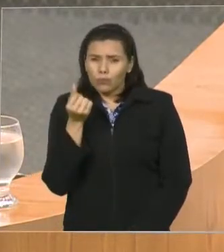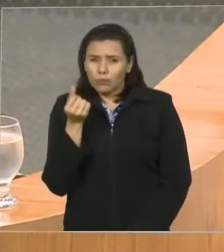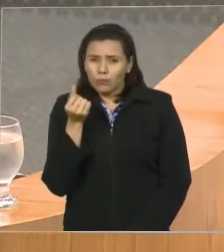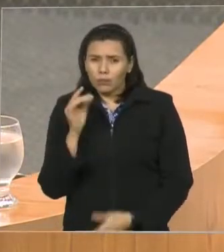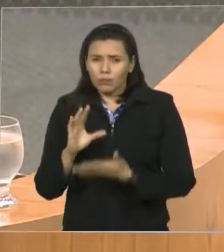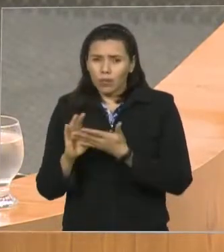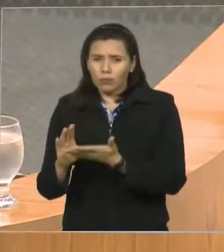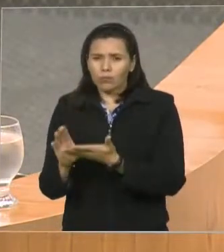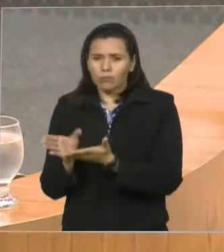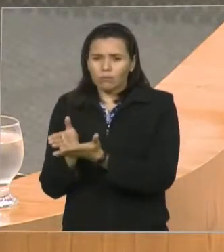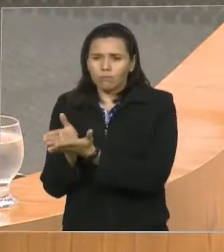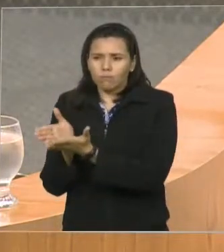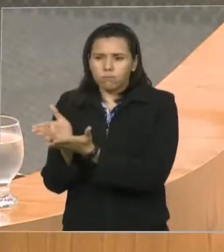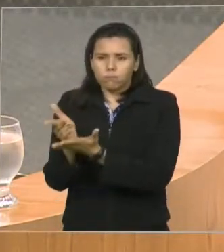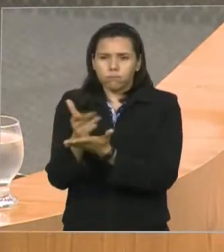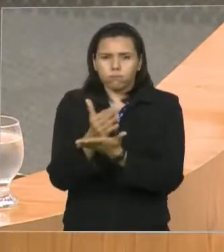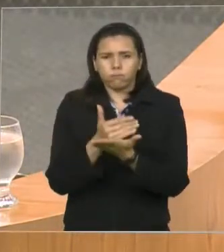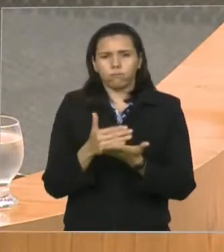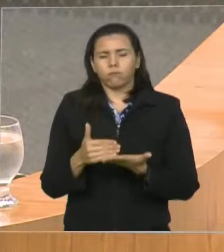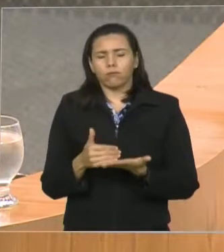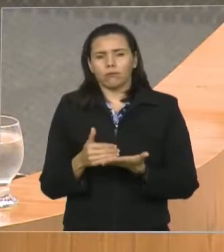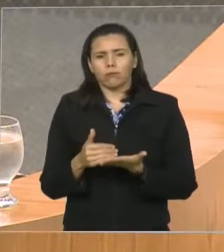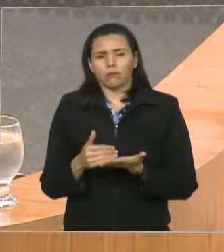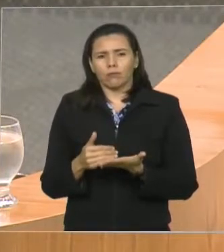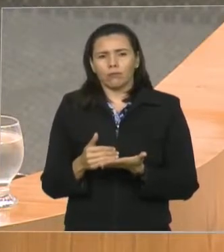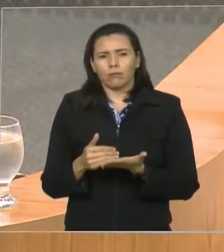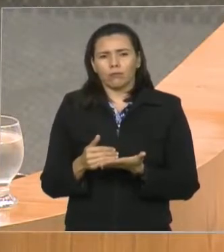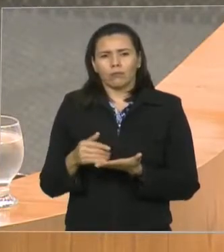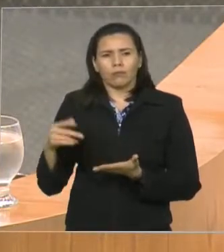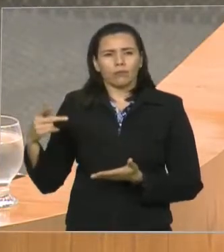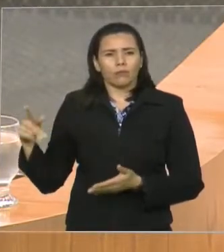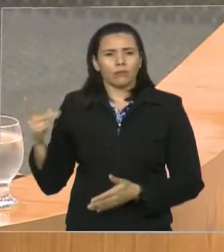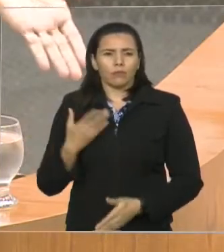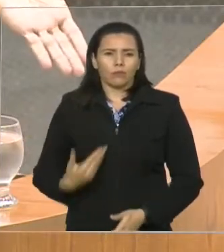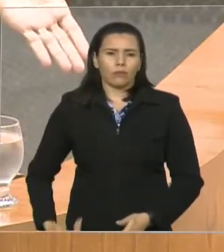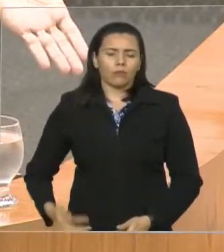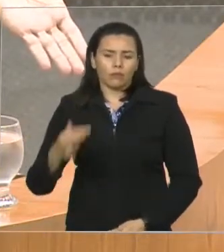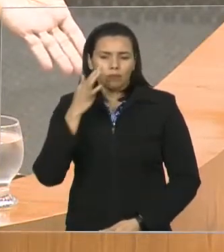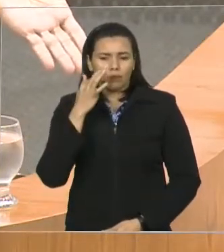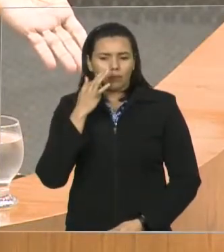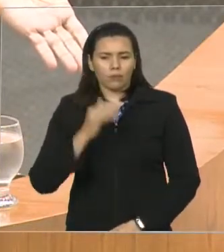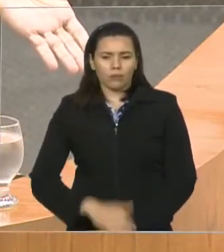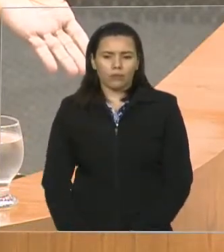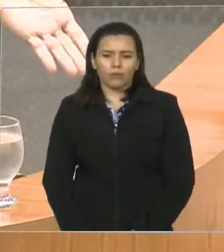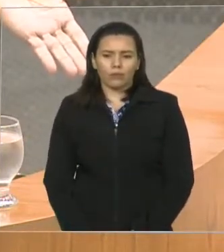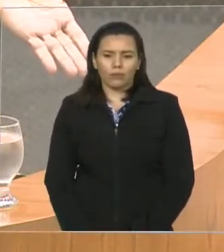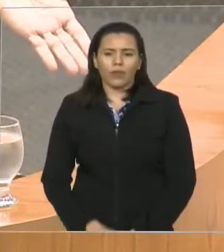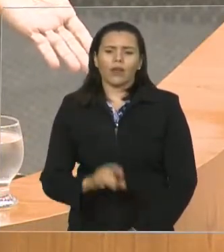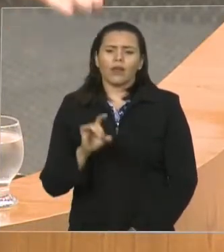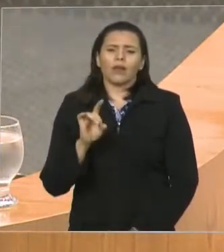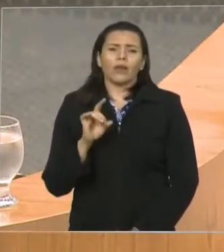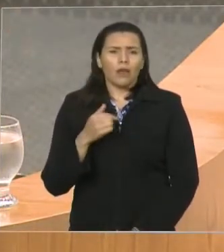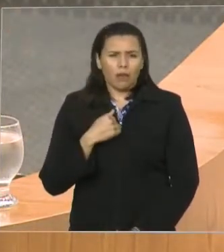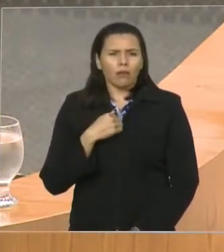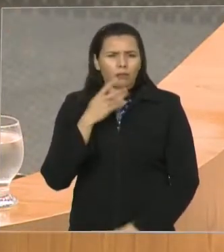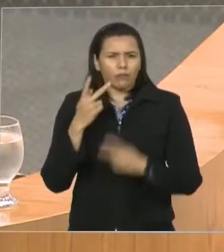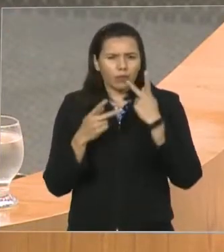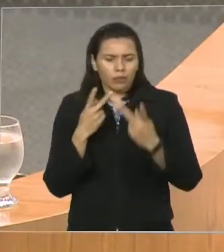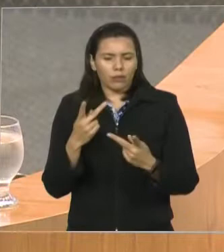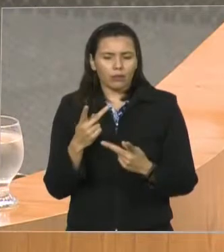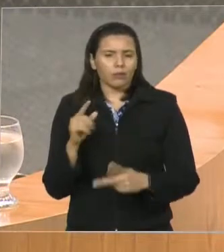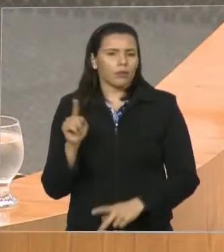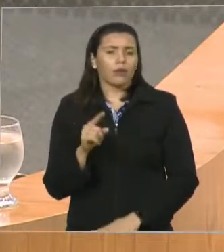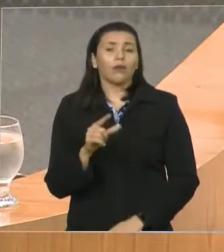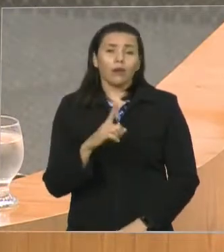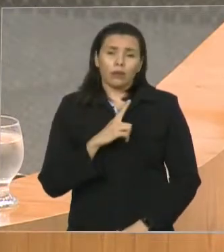na gestão do governador Flávio Dino. E não sei o que estou dizendo, é só pegar o relatório da Polícia Federal. No relatório da Polícia